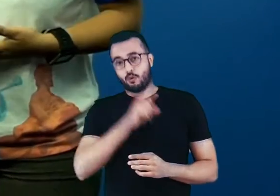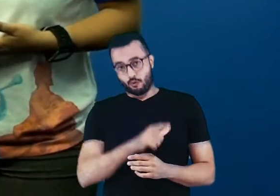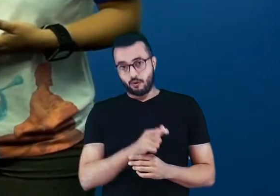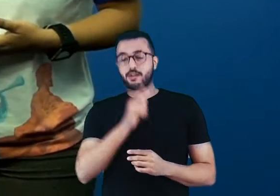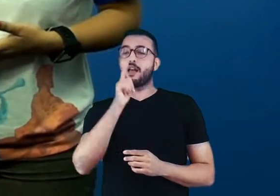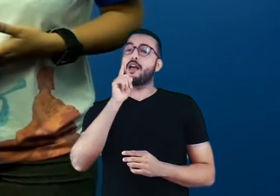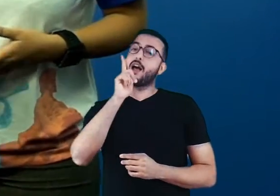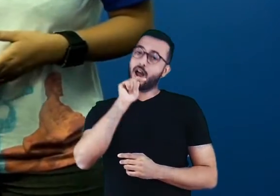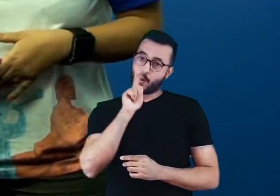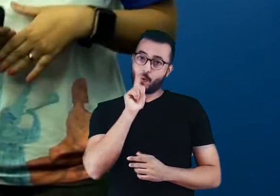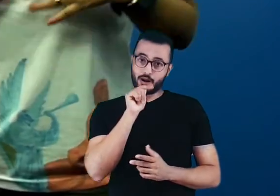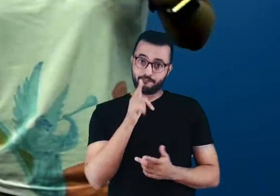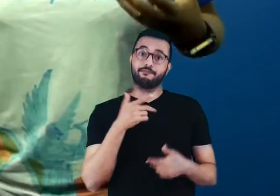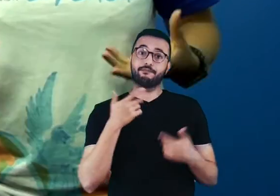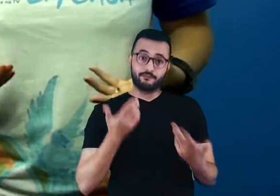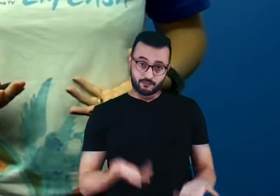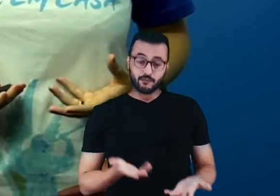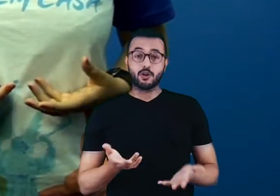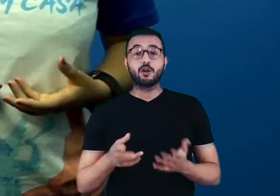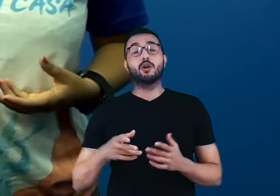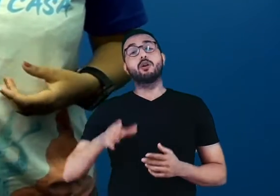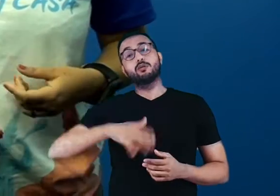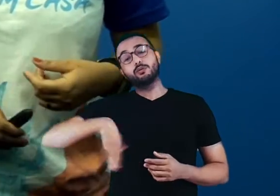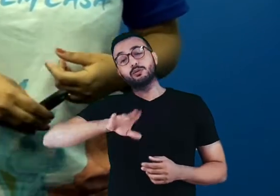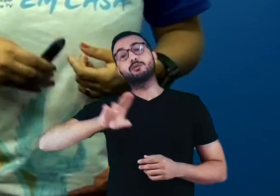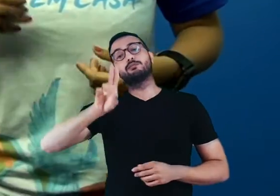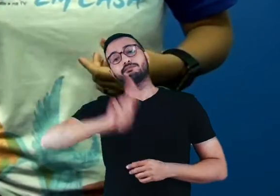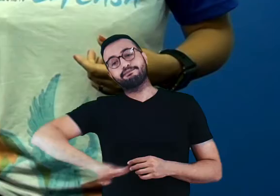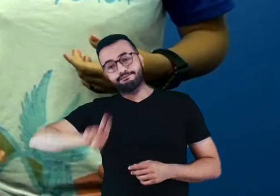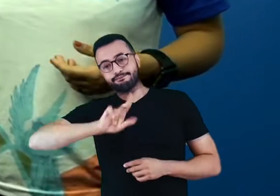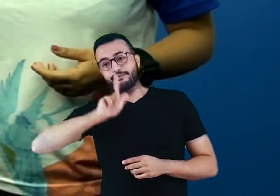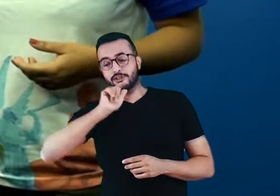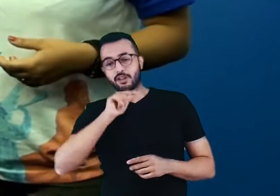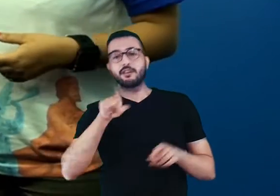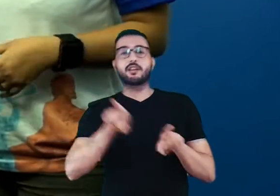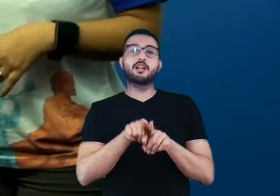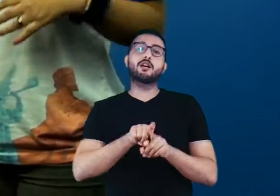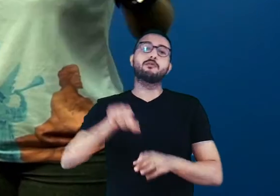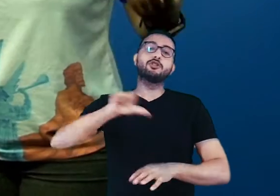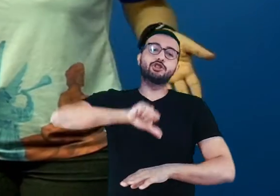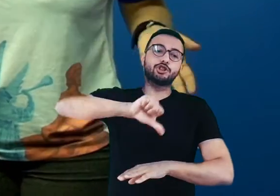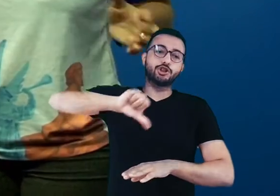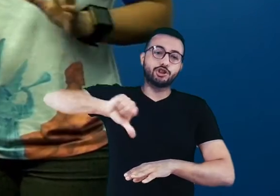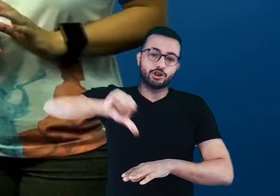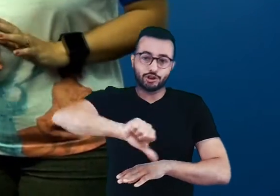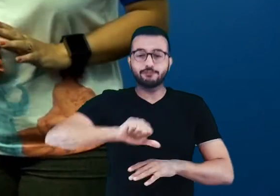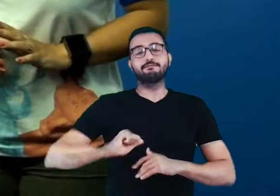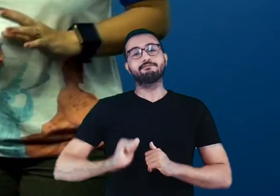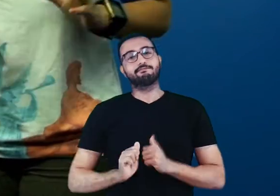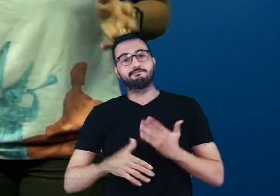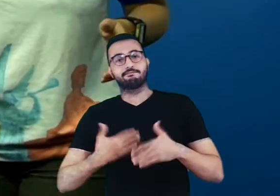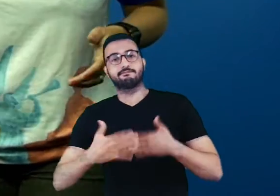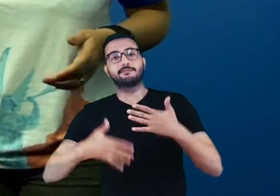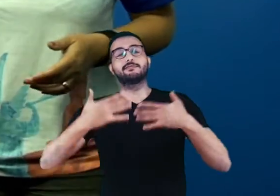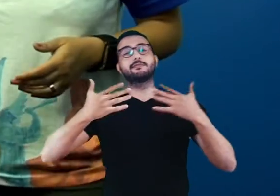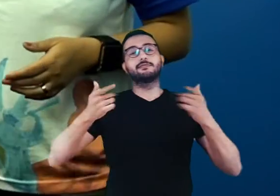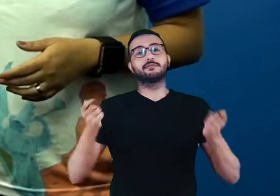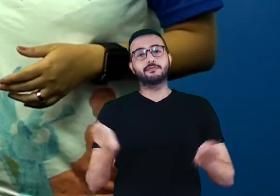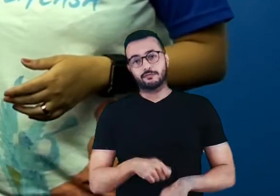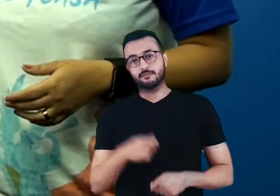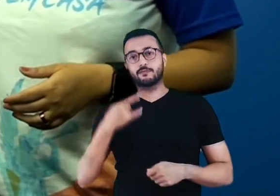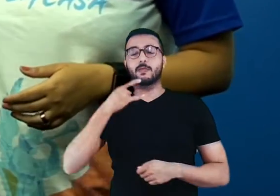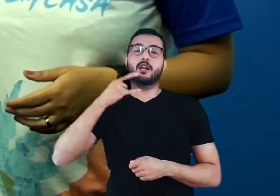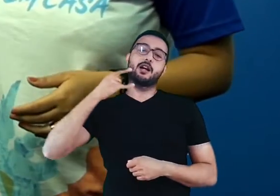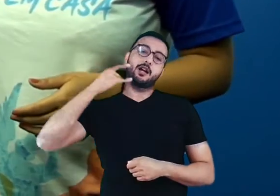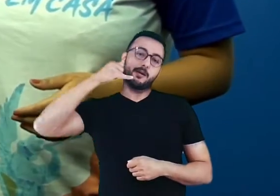abastecer-se de água, né, para seu próprio consumo, para irrigar as plantações e desenvolver a criação do